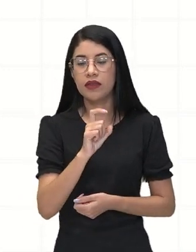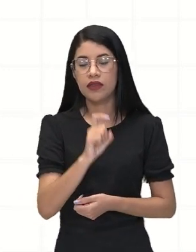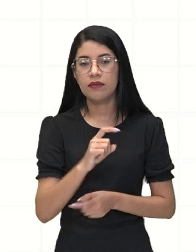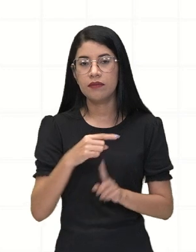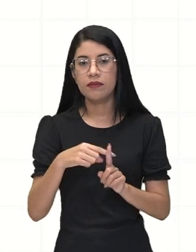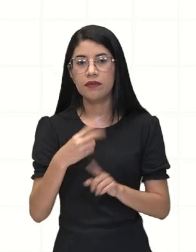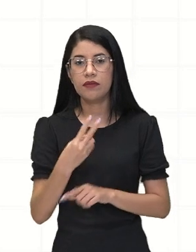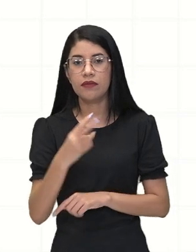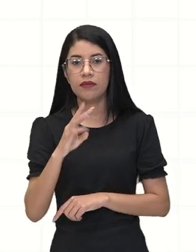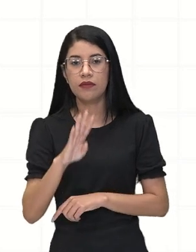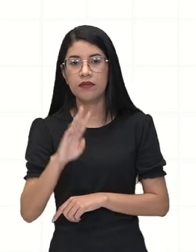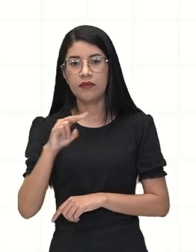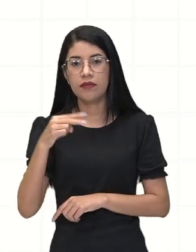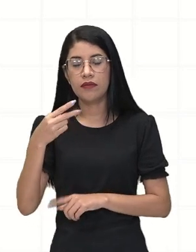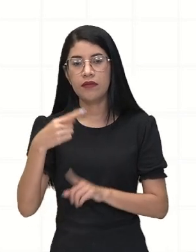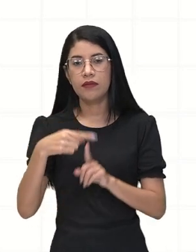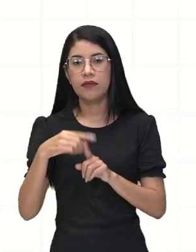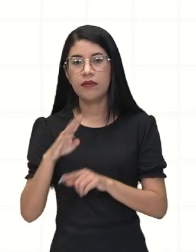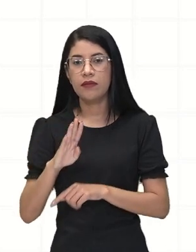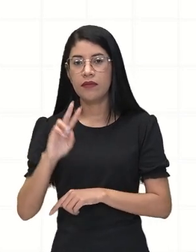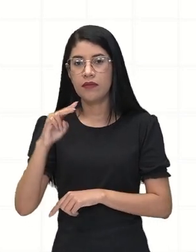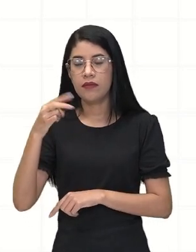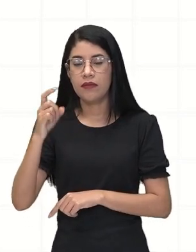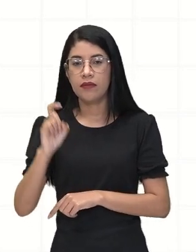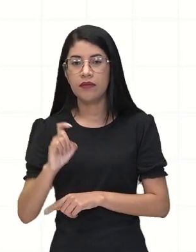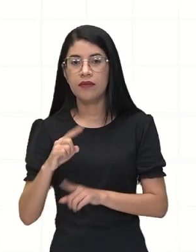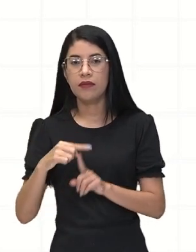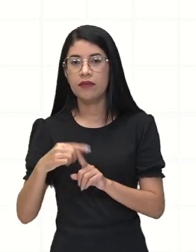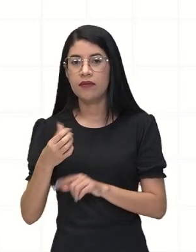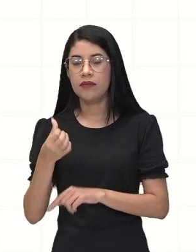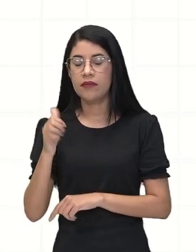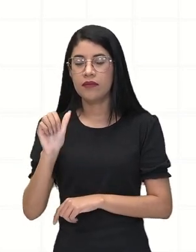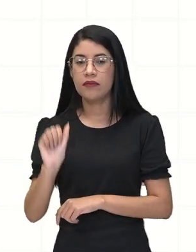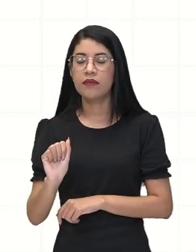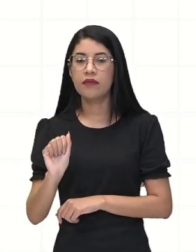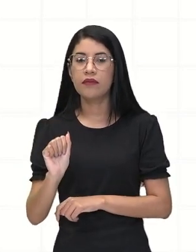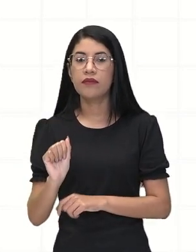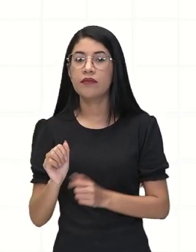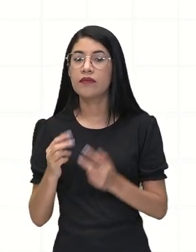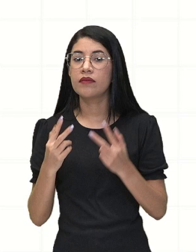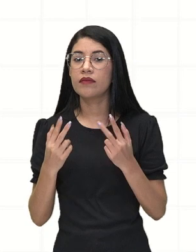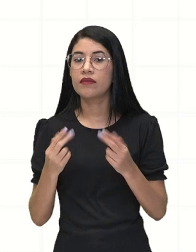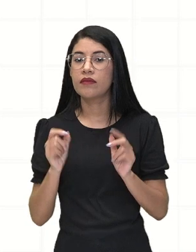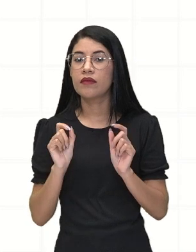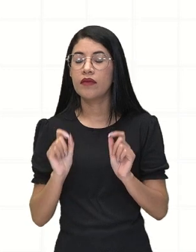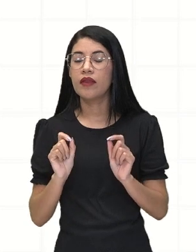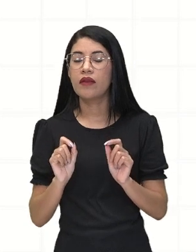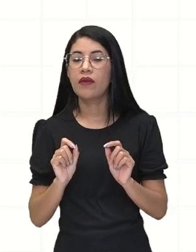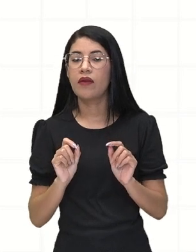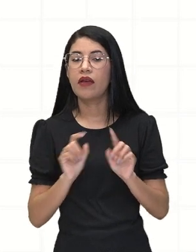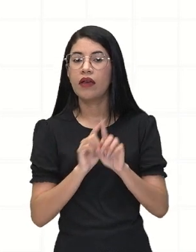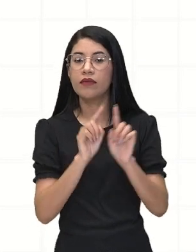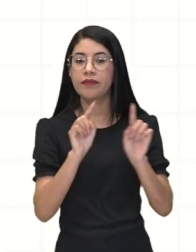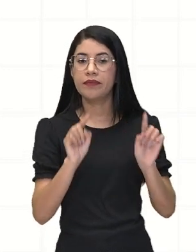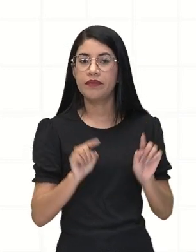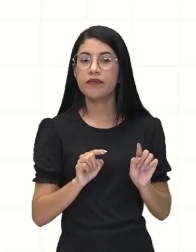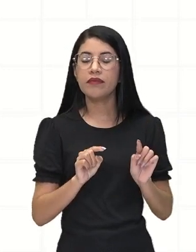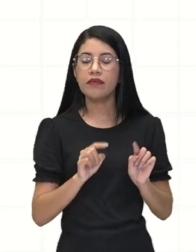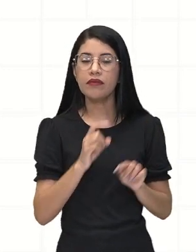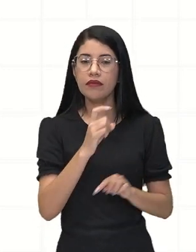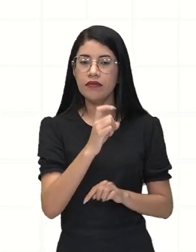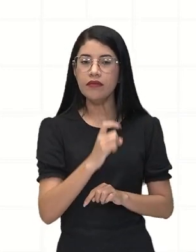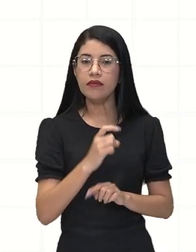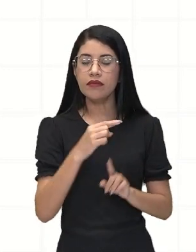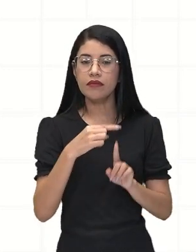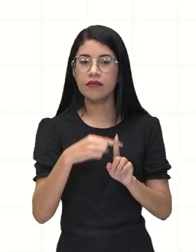2b quadrado mais b quadrado x mais 6a é a mesma coisa, é o mesmo